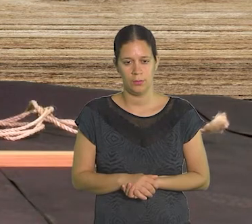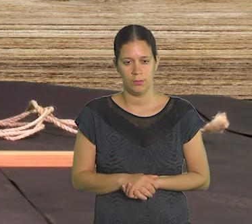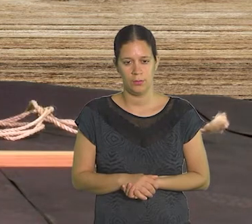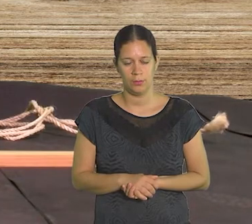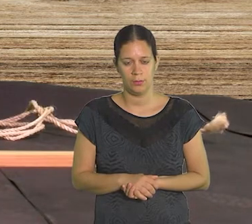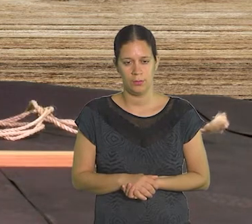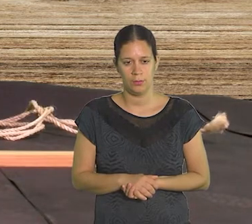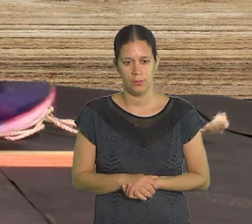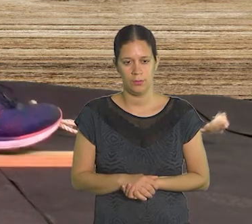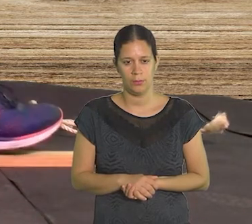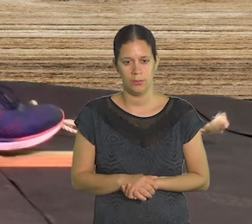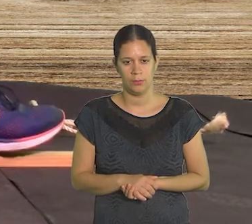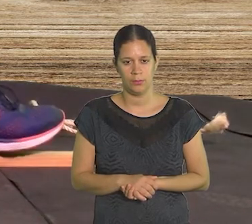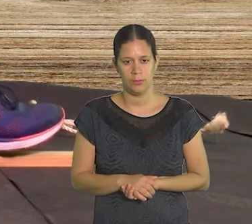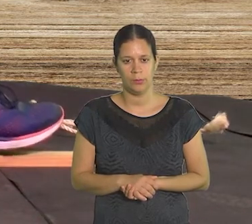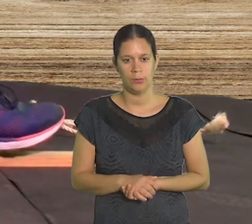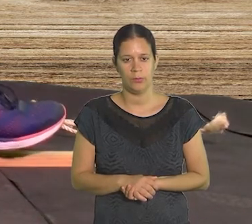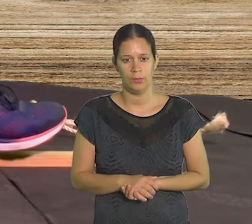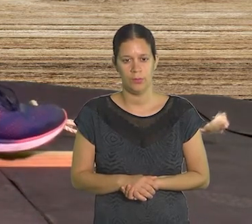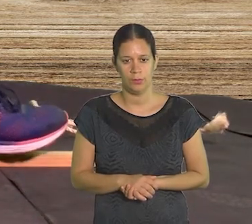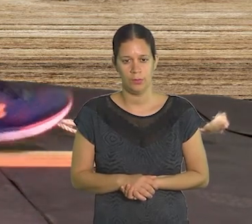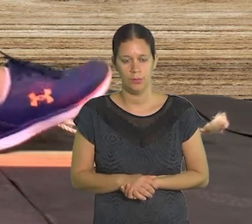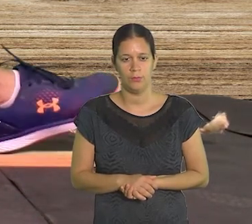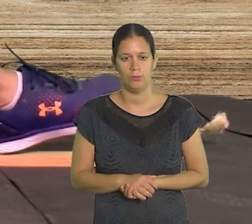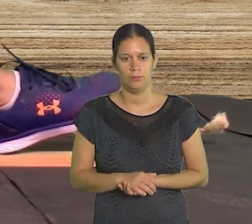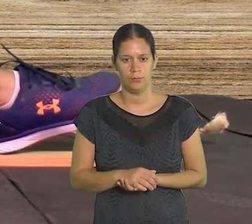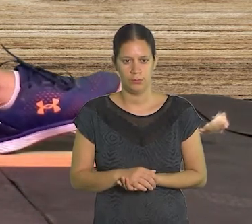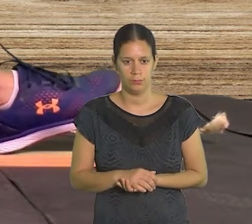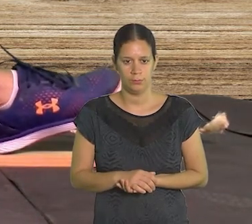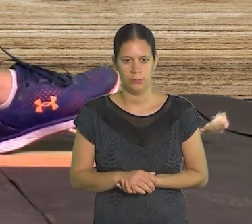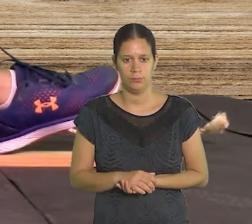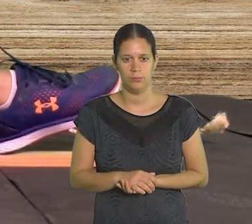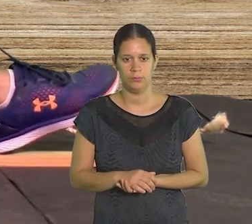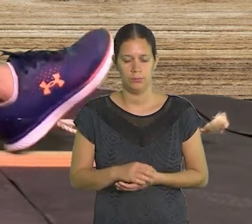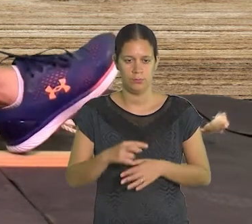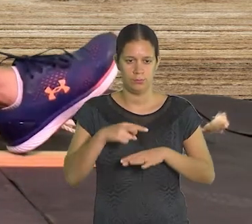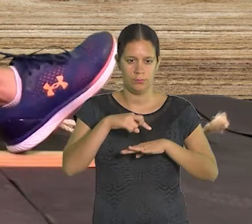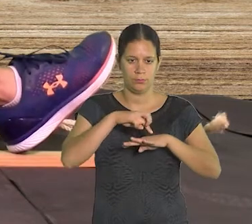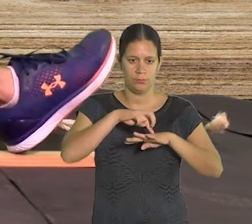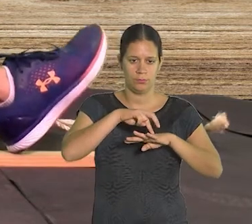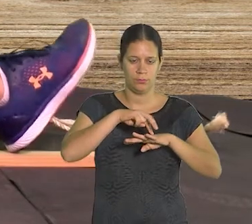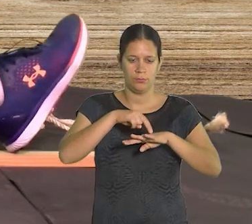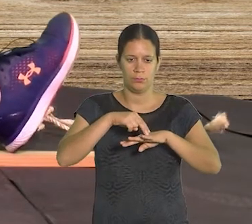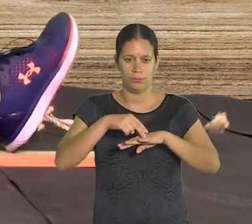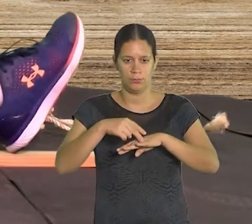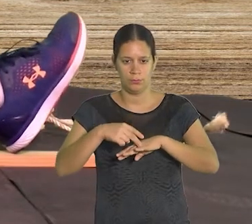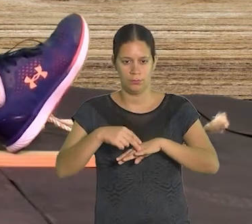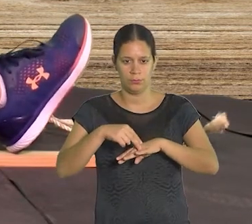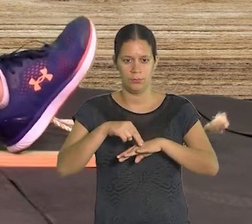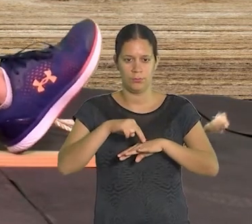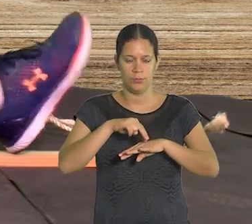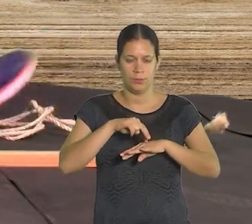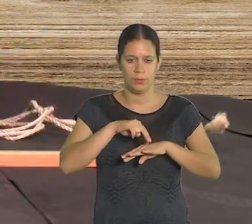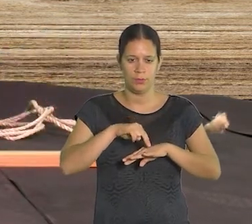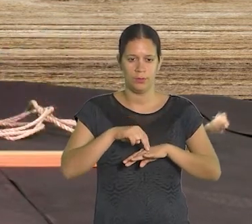Base de trás está o peso, a da frente vai equilibrar lá, ó.